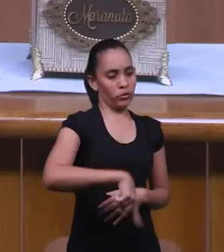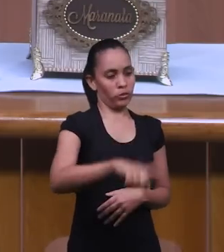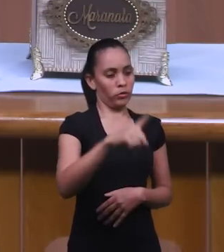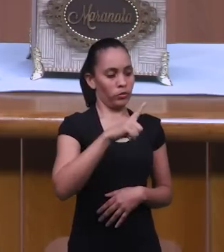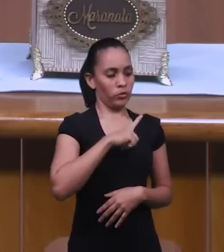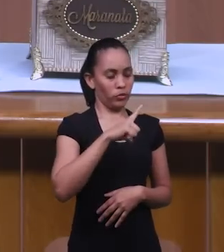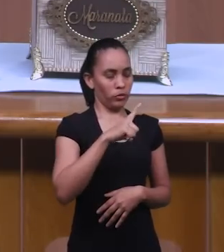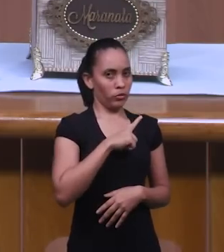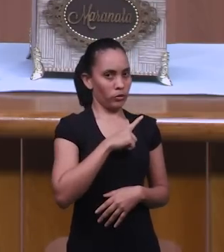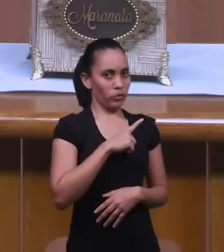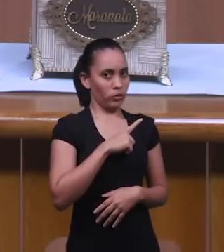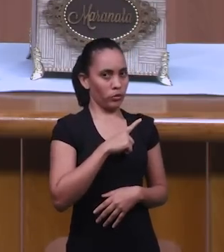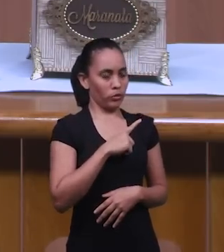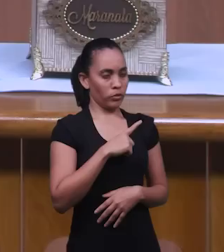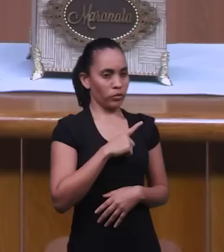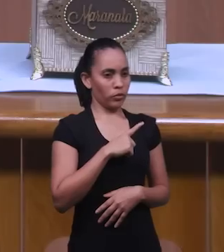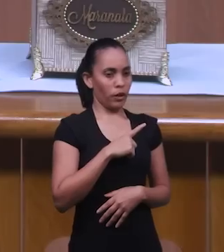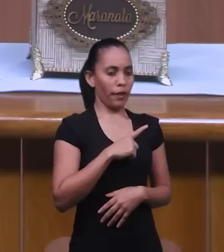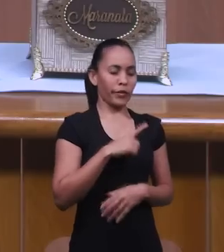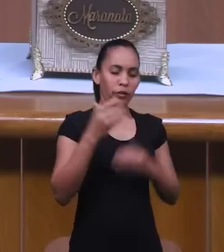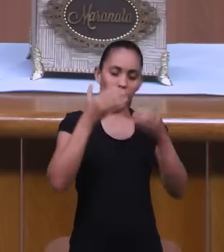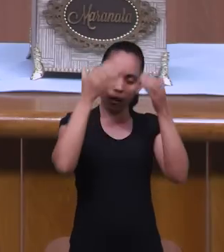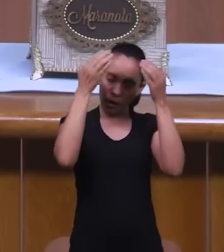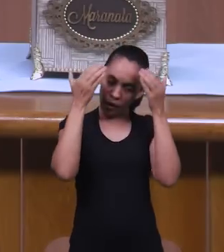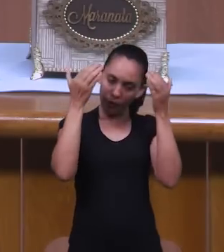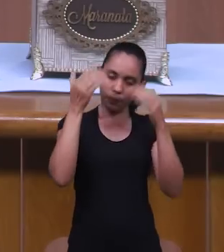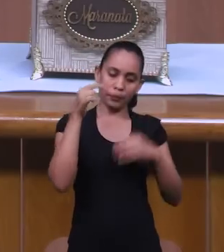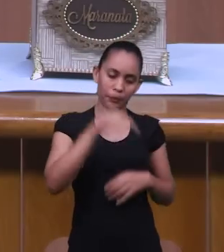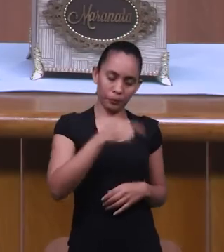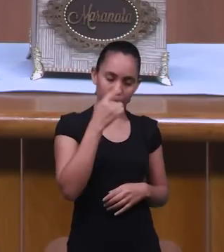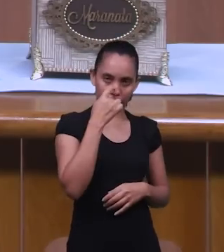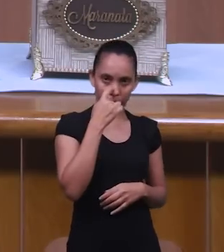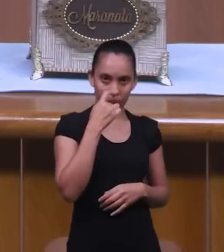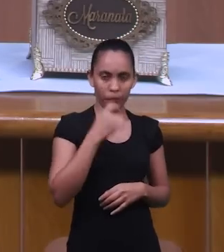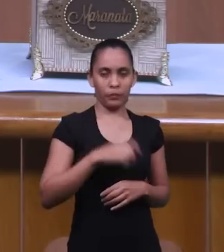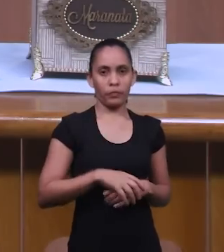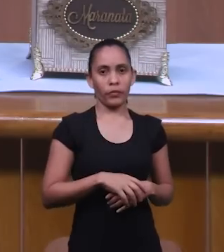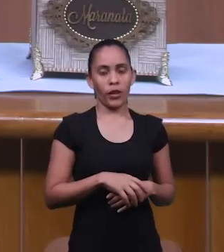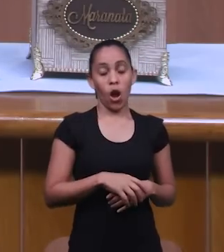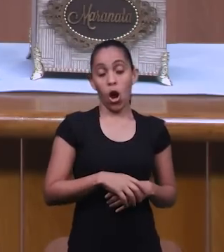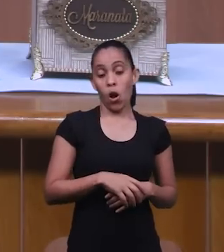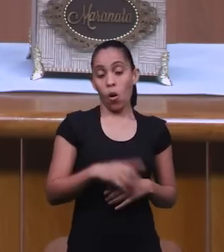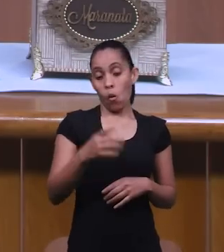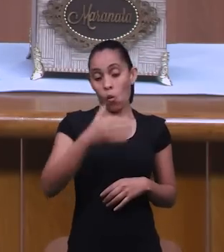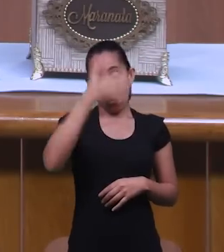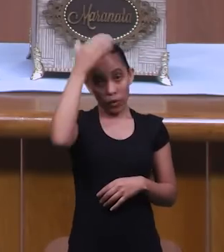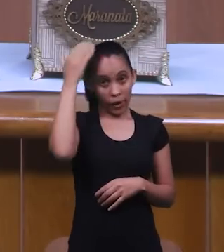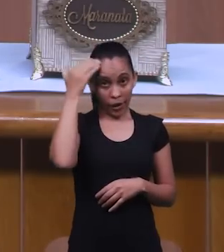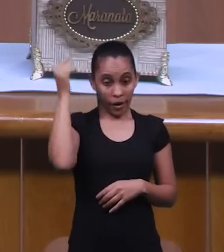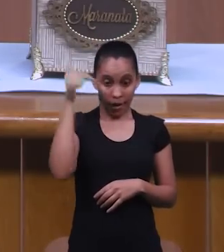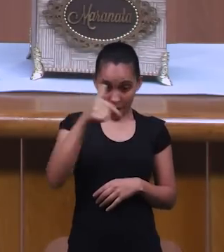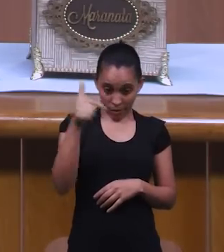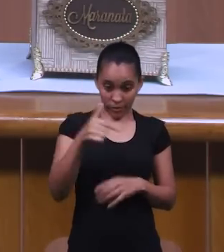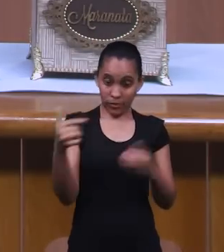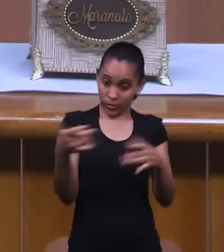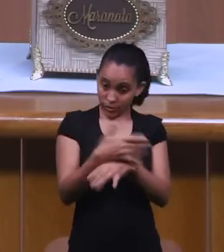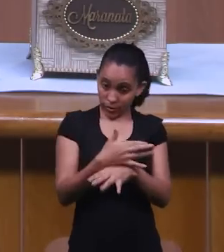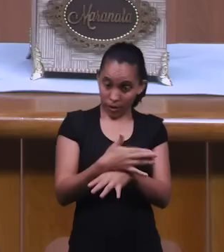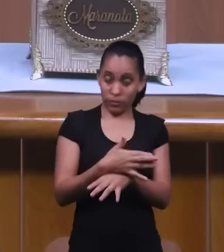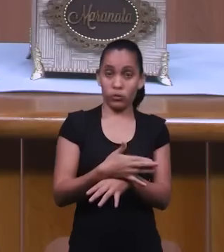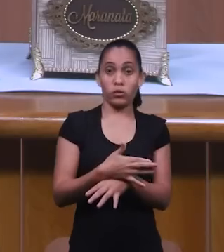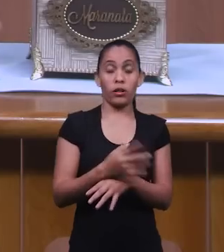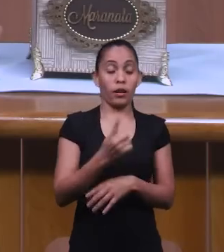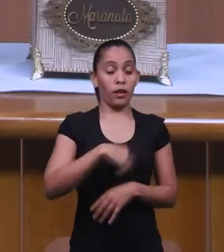este reino desse pequeno rei, aliás, o rei desse pequeno reino, dessa pequena cidade,